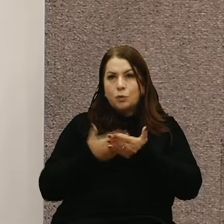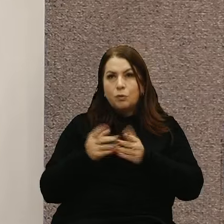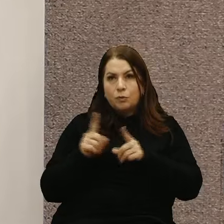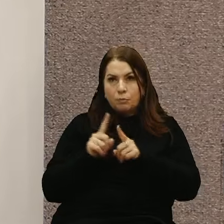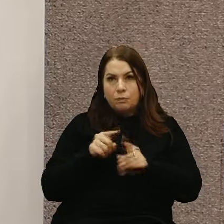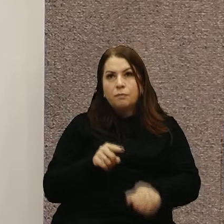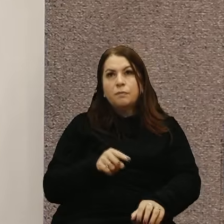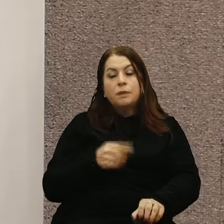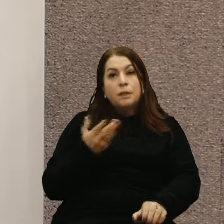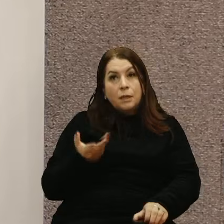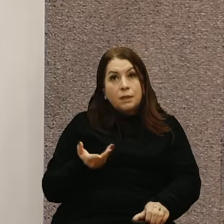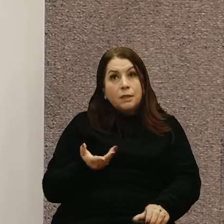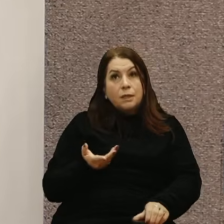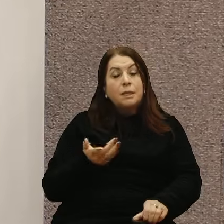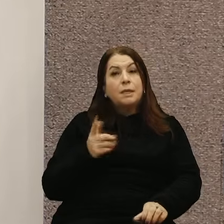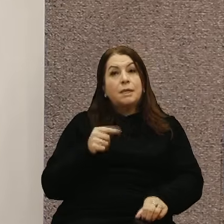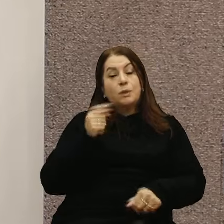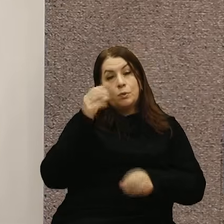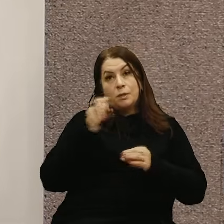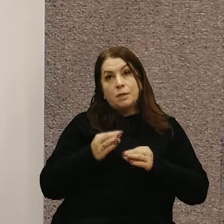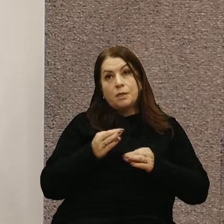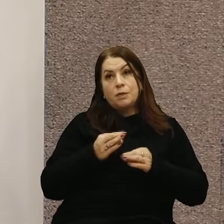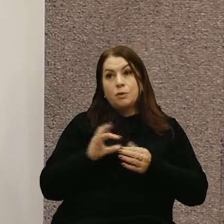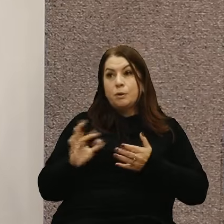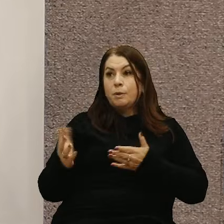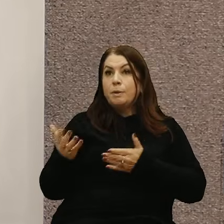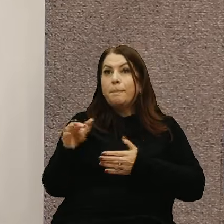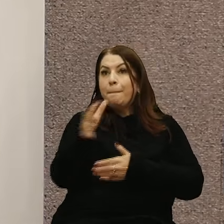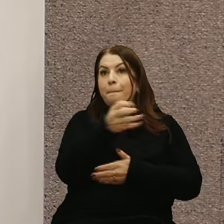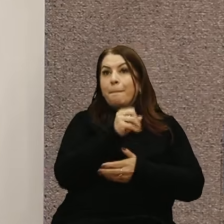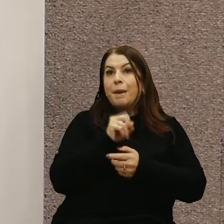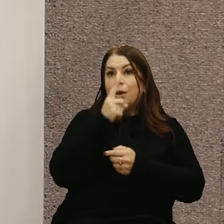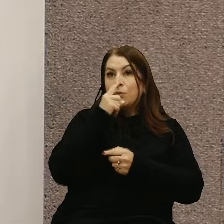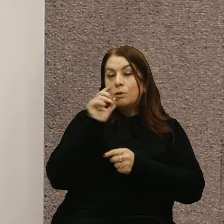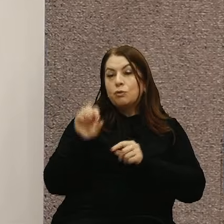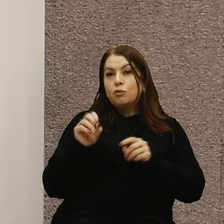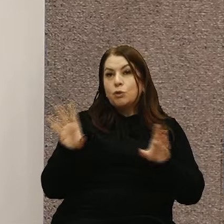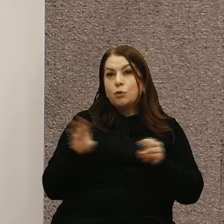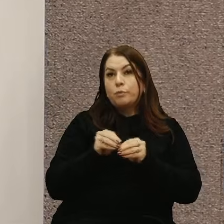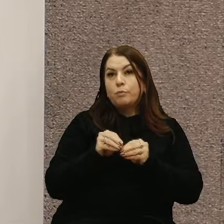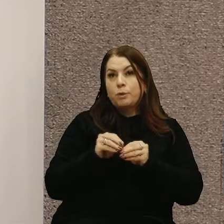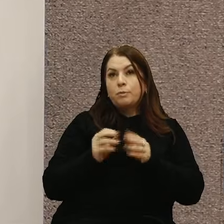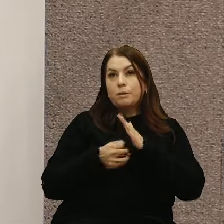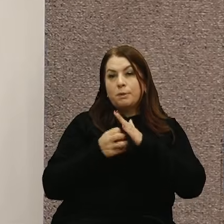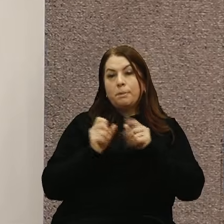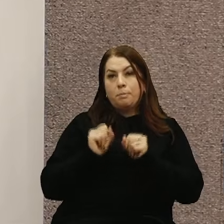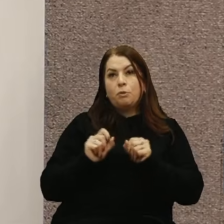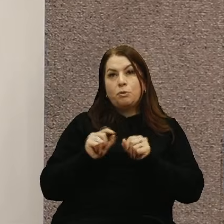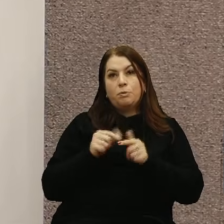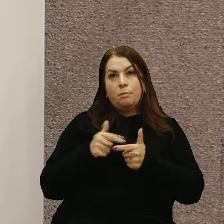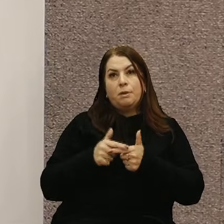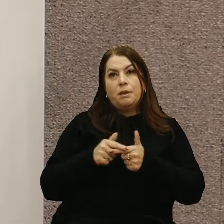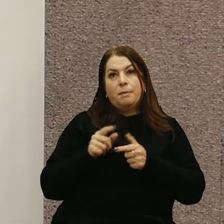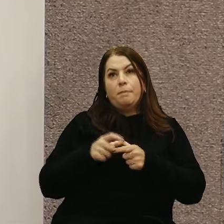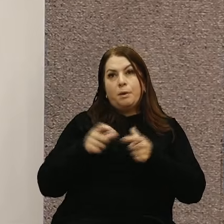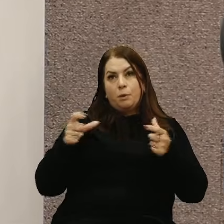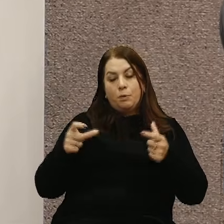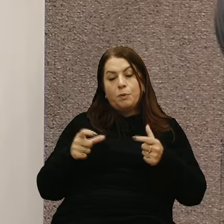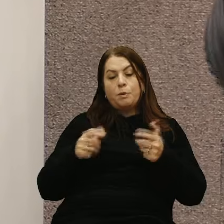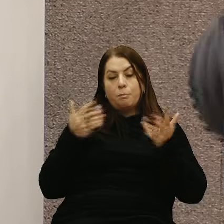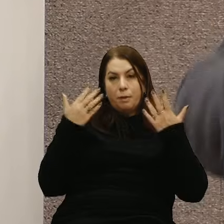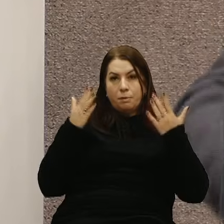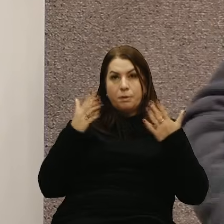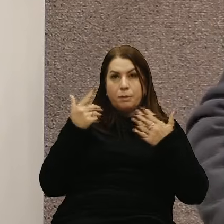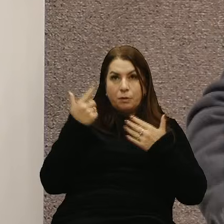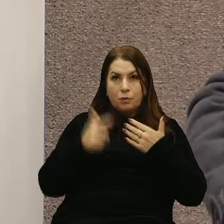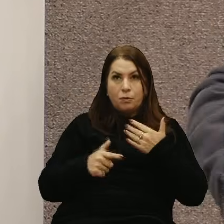inclusive. Então, esse ideal de que recolhe o lixo apenas é resumir uma companhia que pode prestar um serviço muito maior. Então, parabenizar